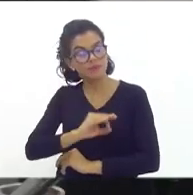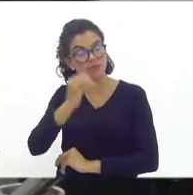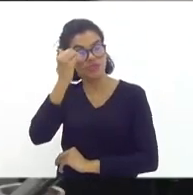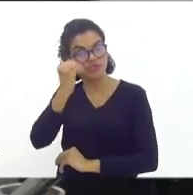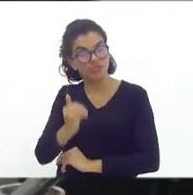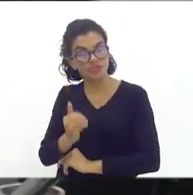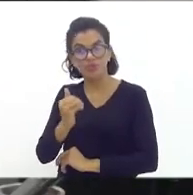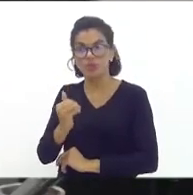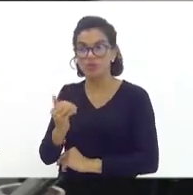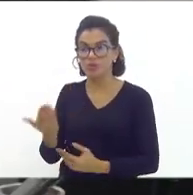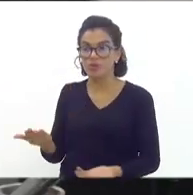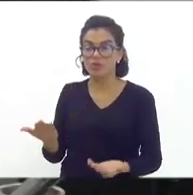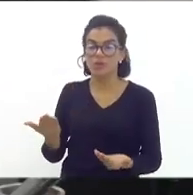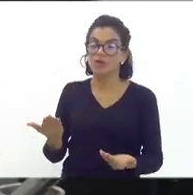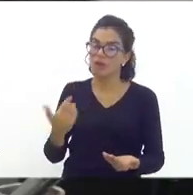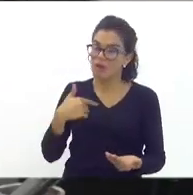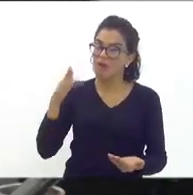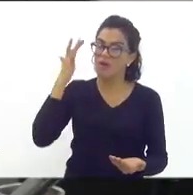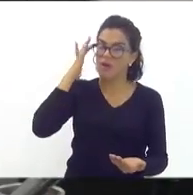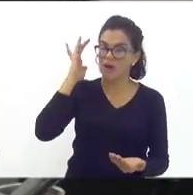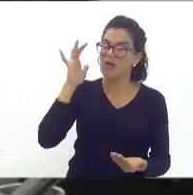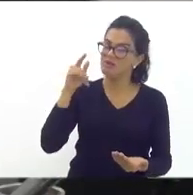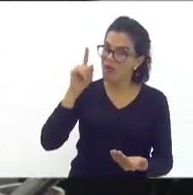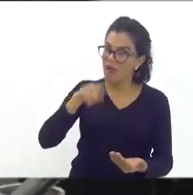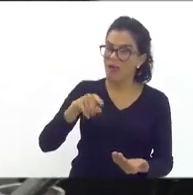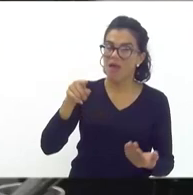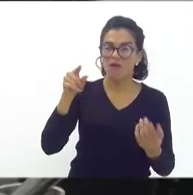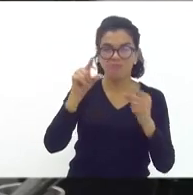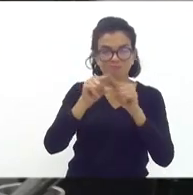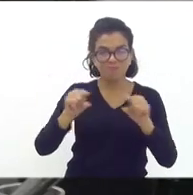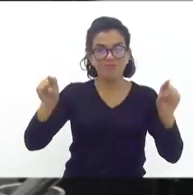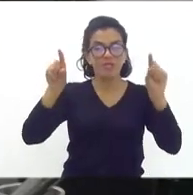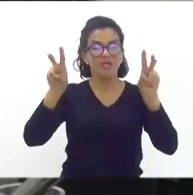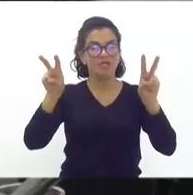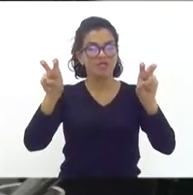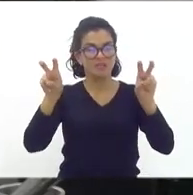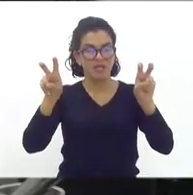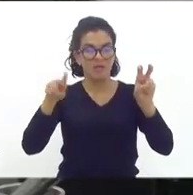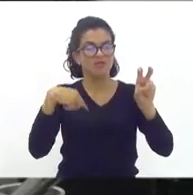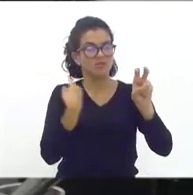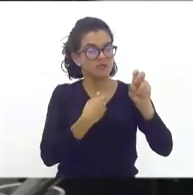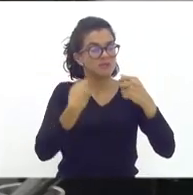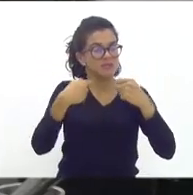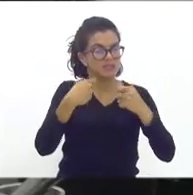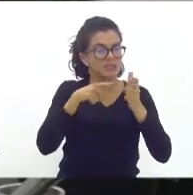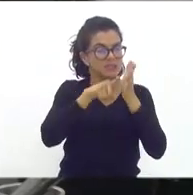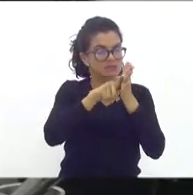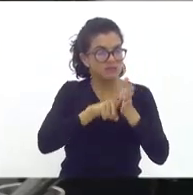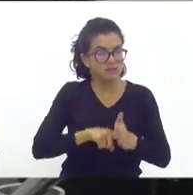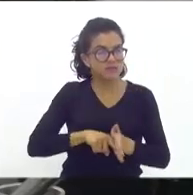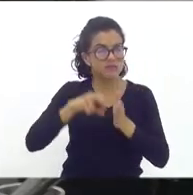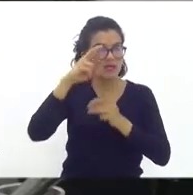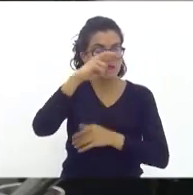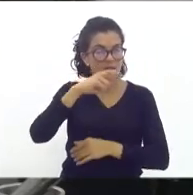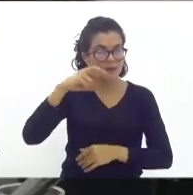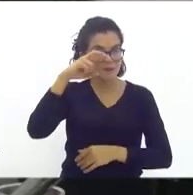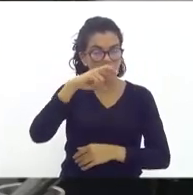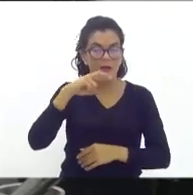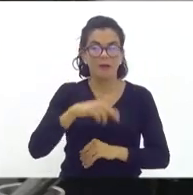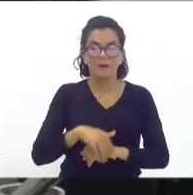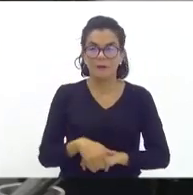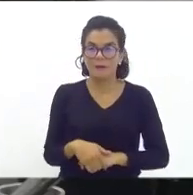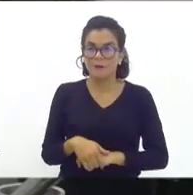Então acho que isso é um tema presidente que a gente tem que apurar a gente tá investigando